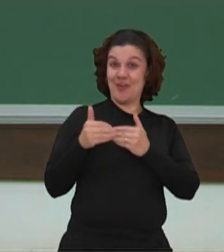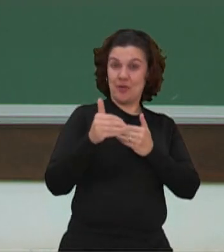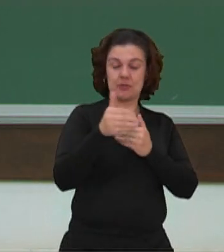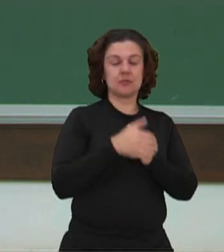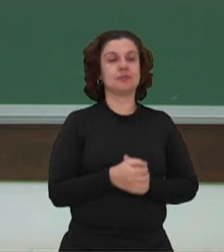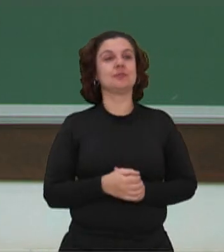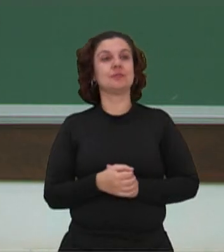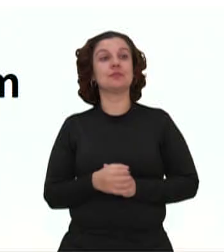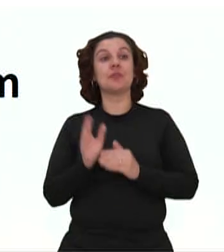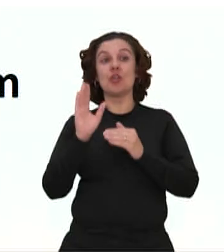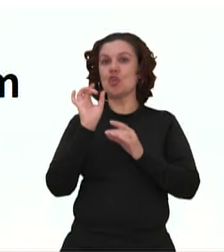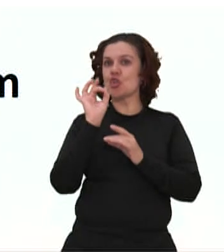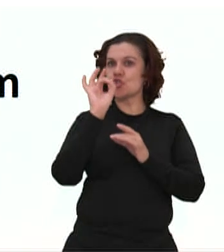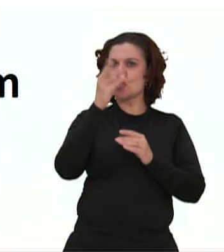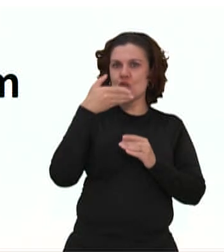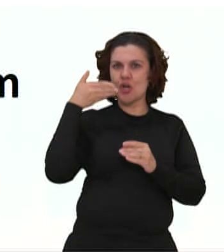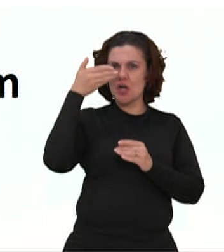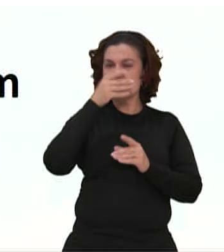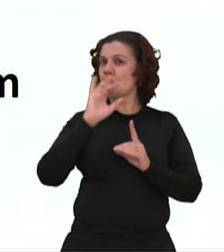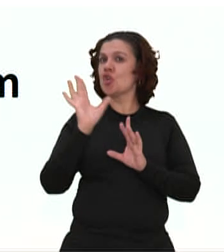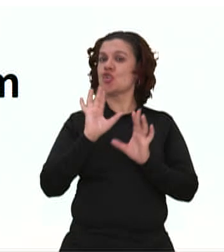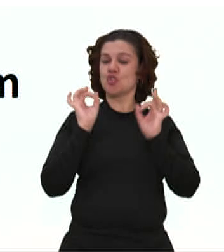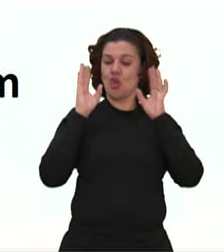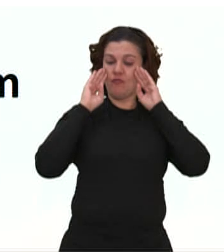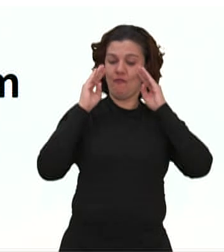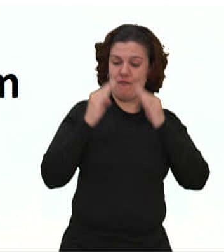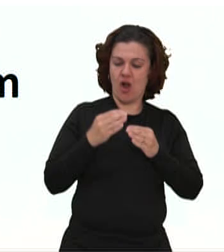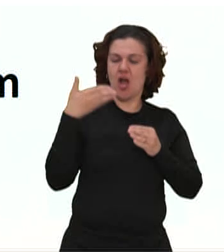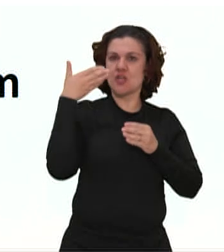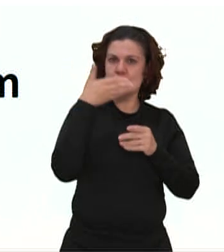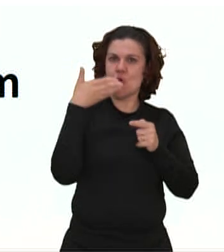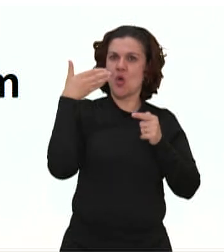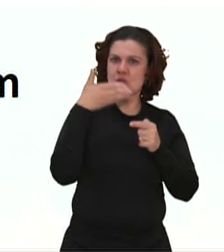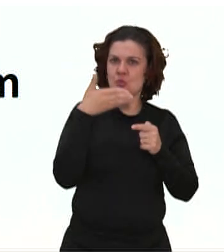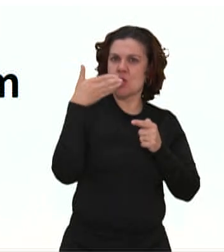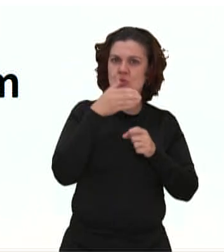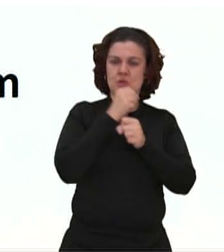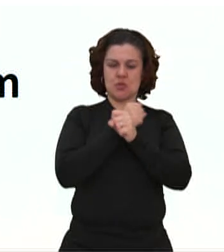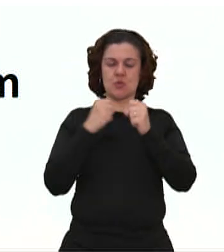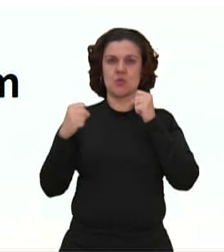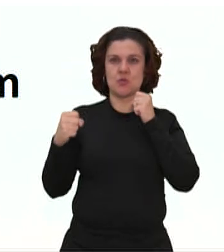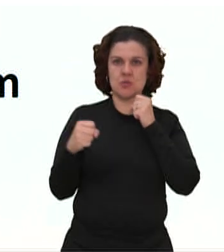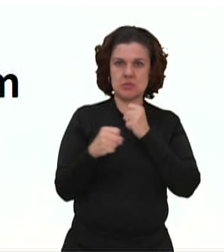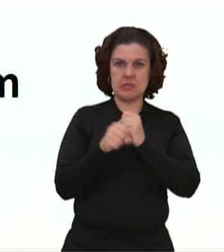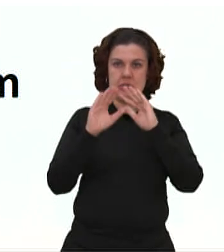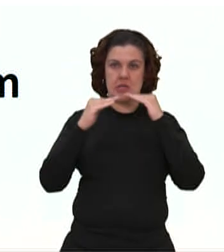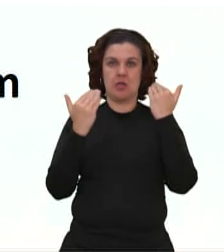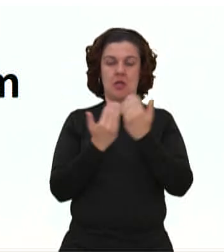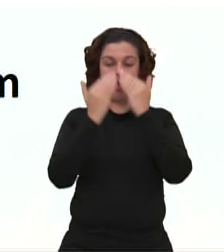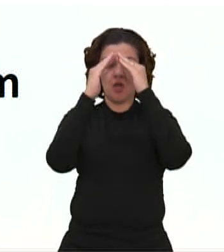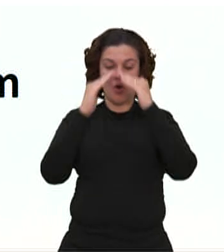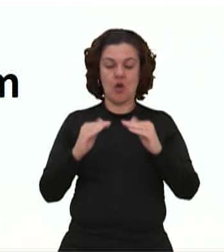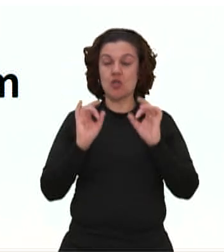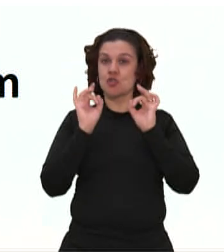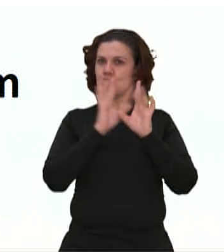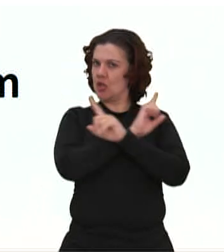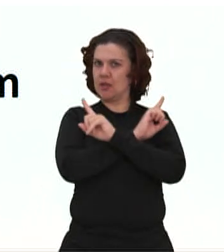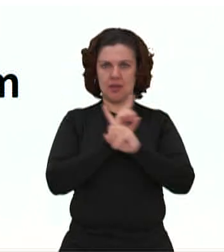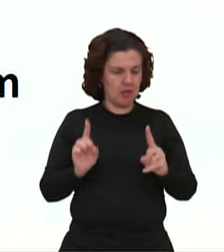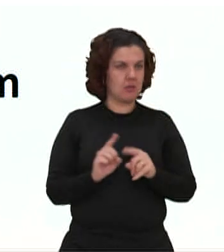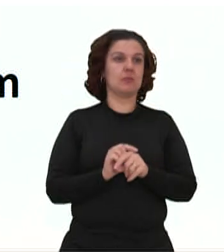continuando. Além do açúcar, não era só açúcar nessa sociedade colonial brasileira.